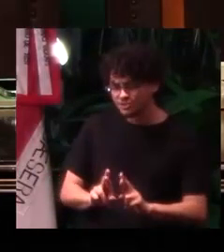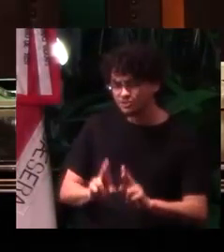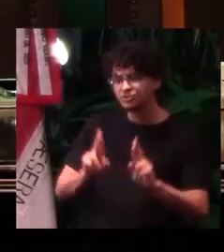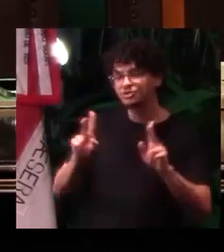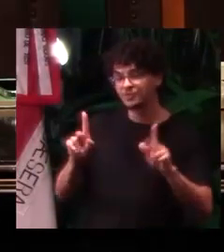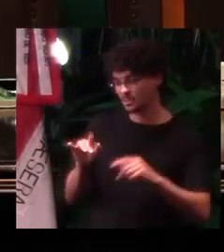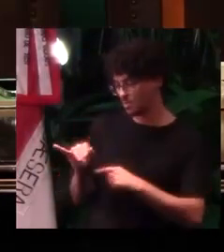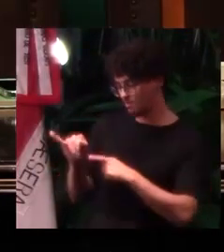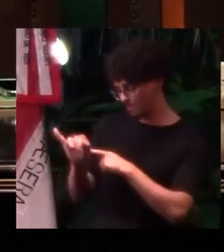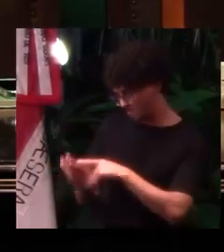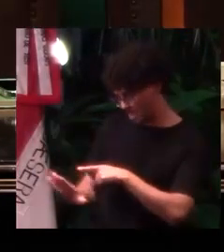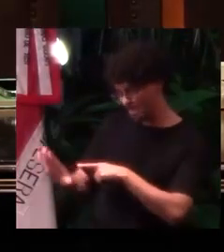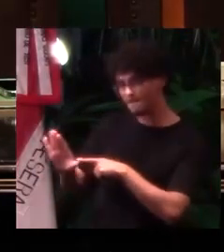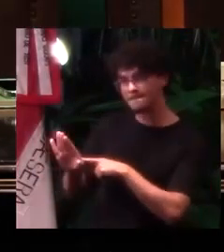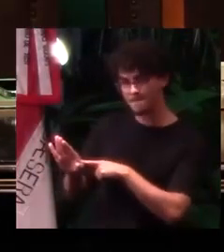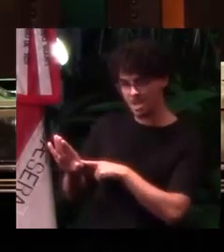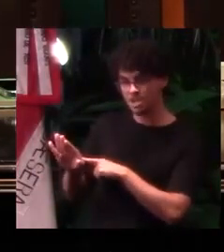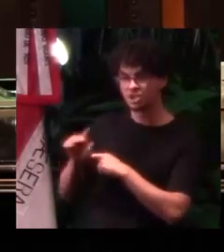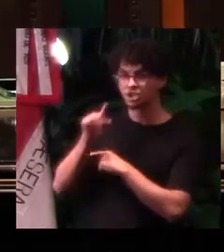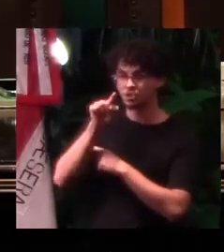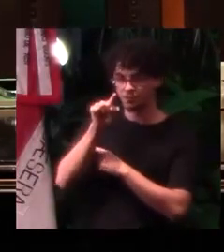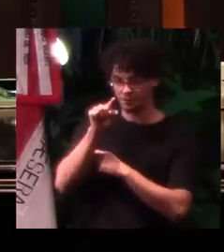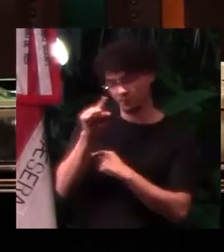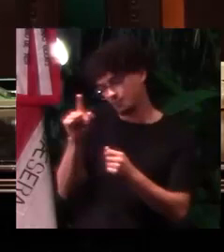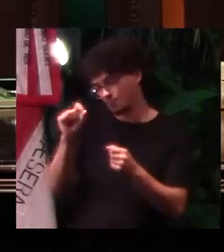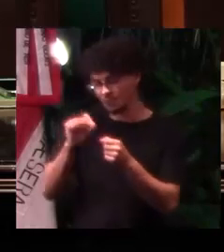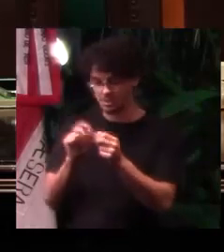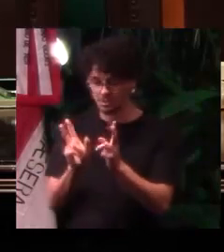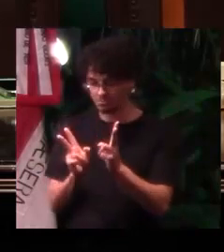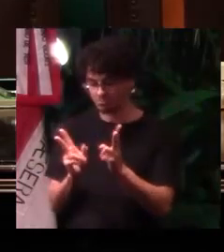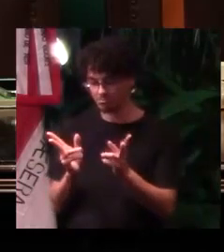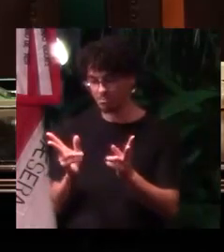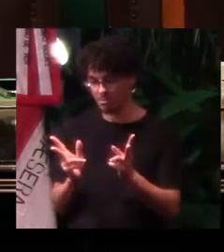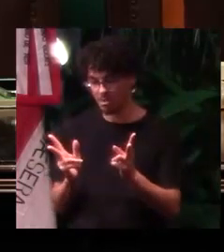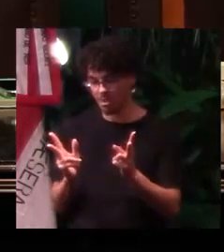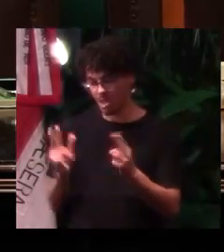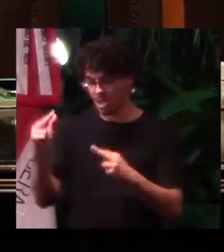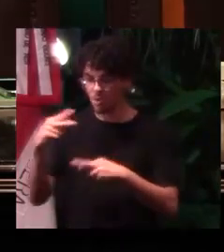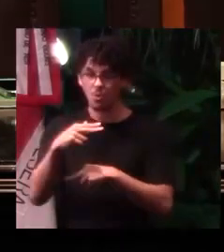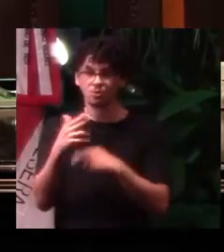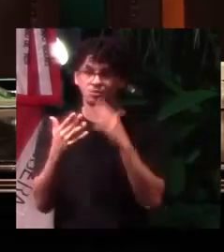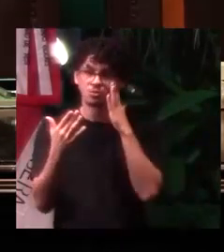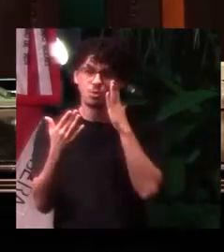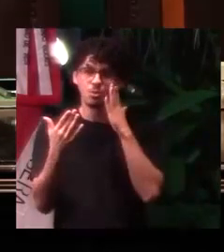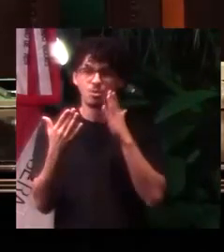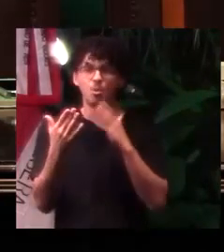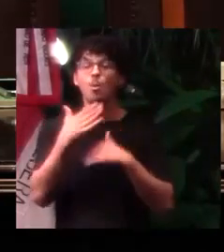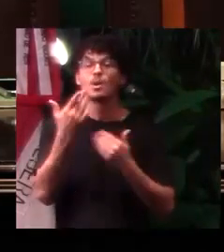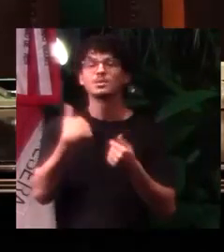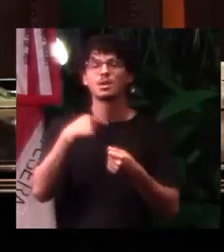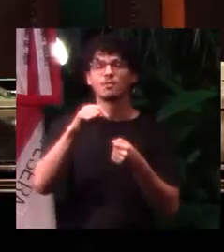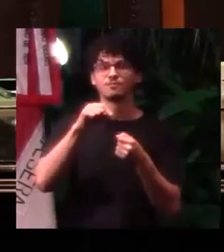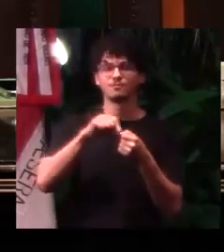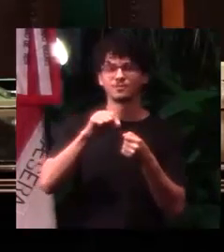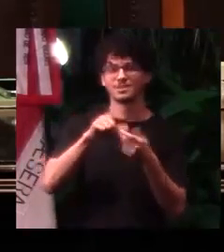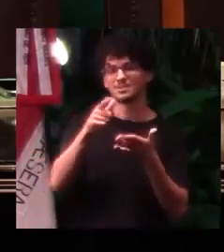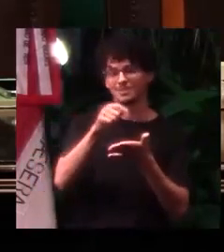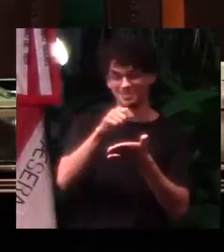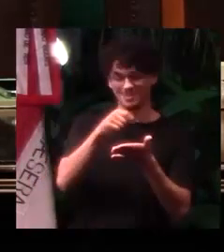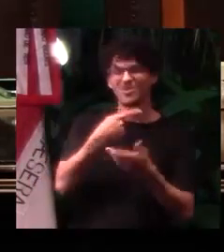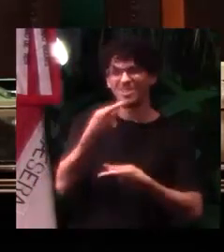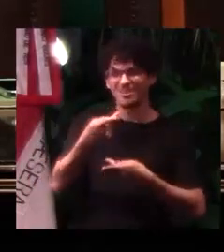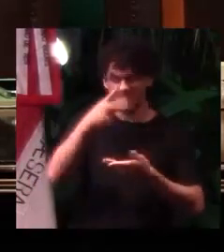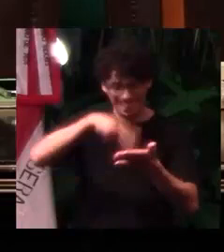imagem, por exemplo, que você fez no momento em que eu li o parágrafo final dessa história, né, falando do